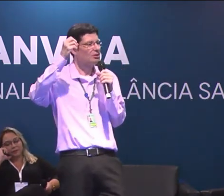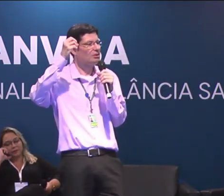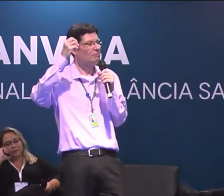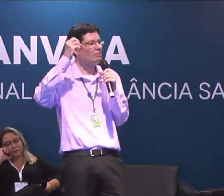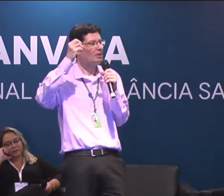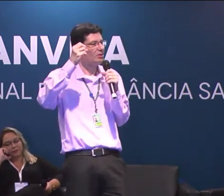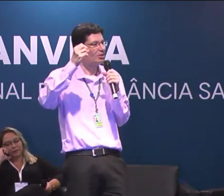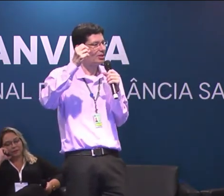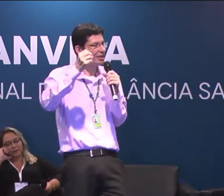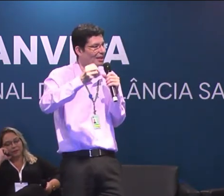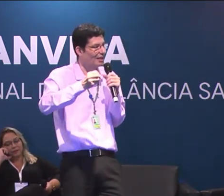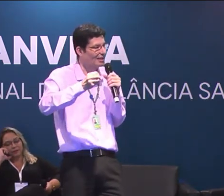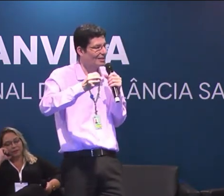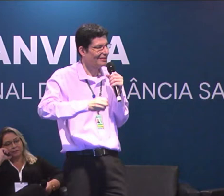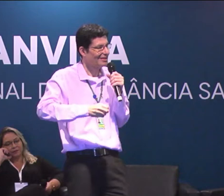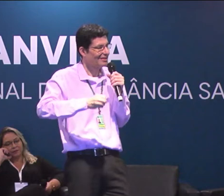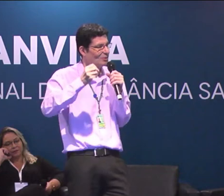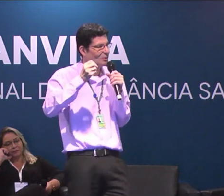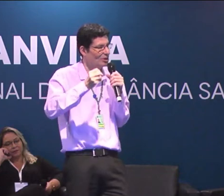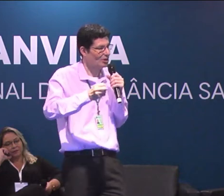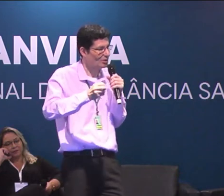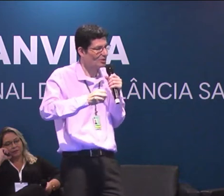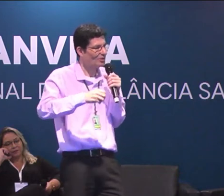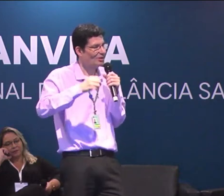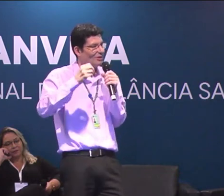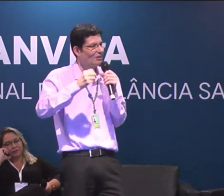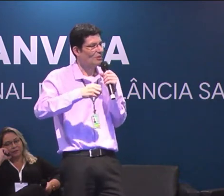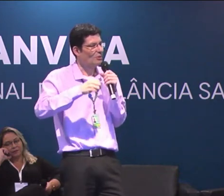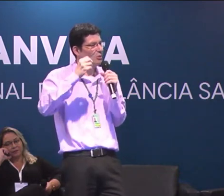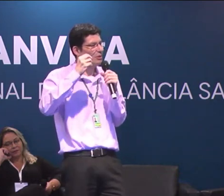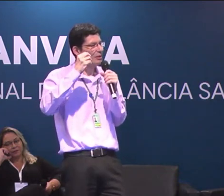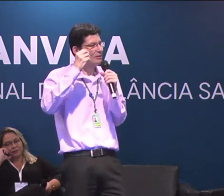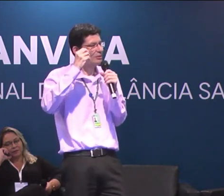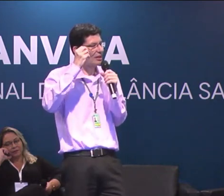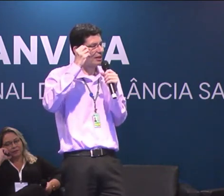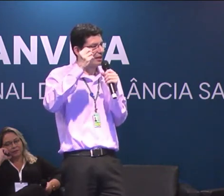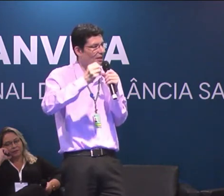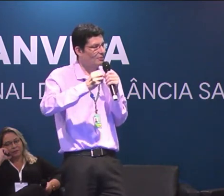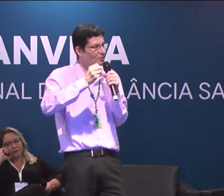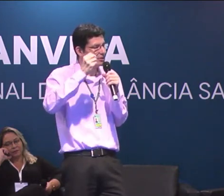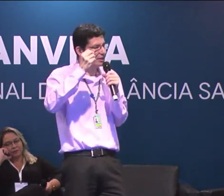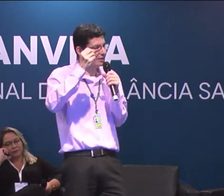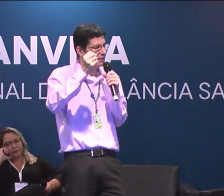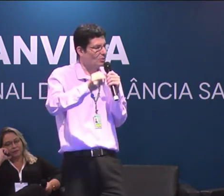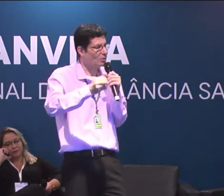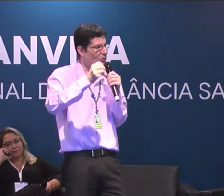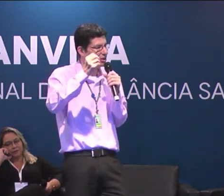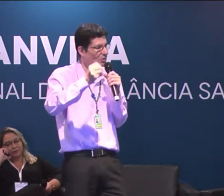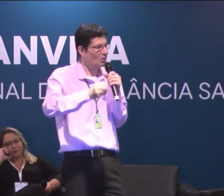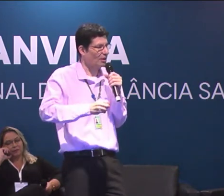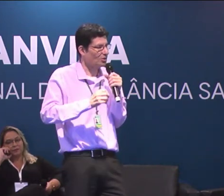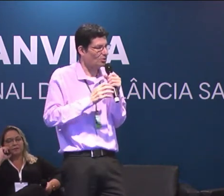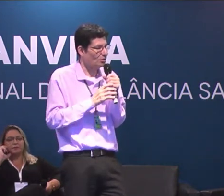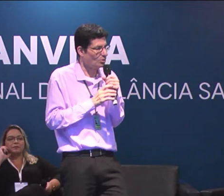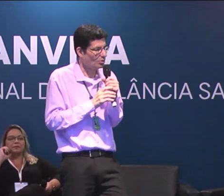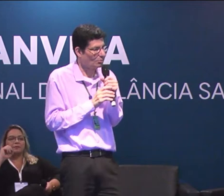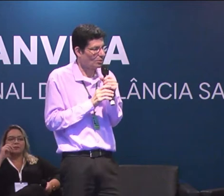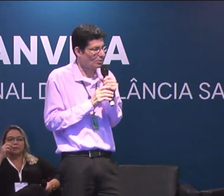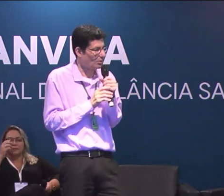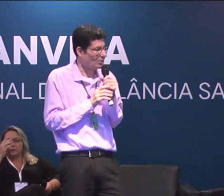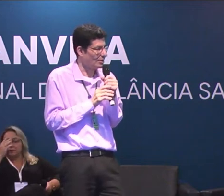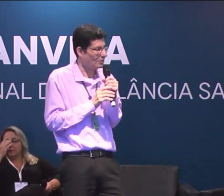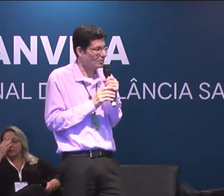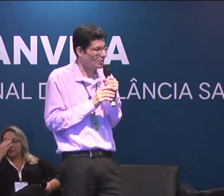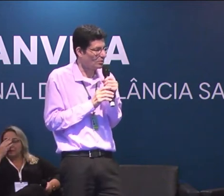de mitigar o risco ou os agravos à saúde decorrente do uso de produtos